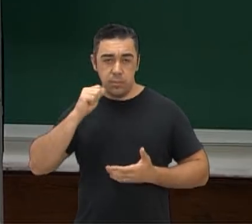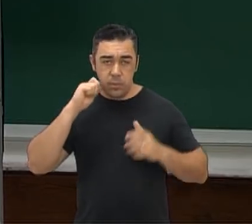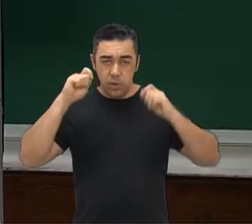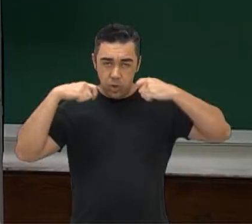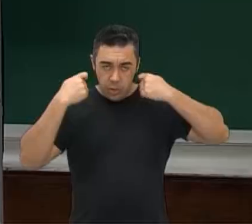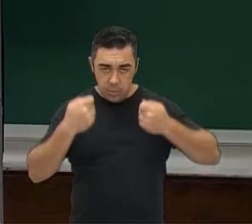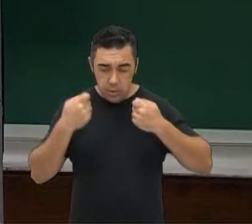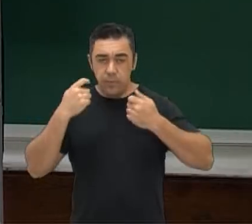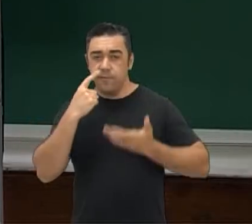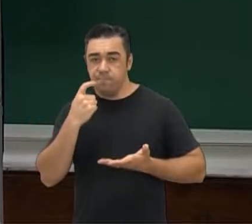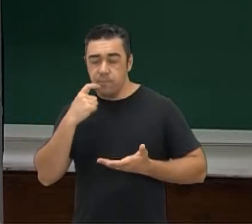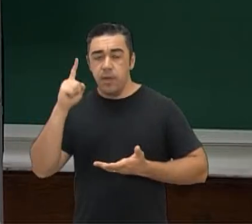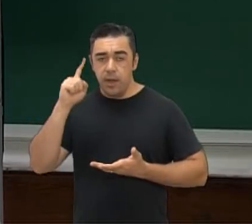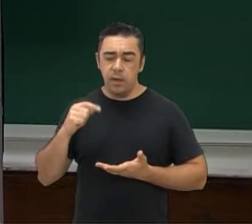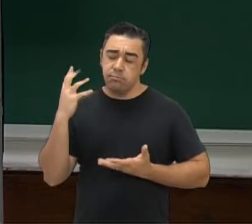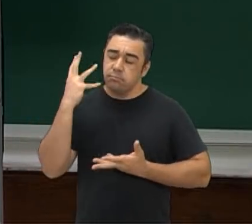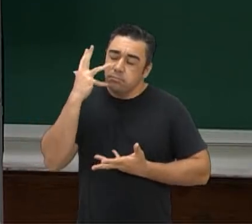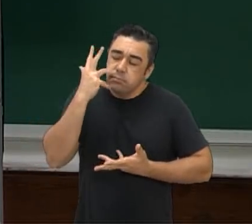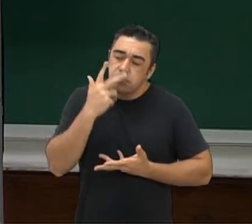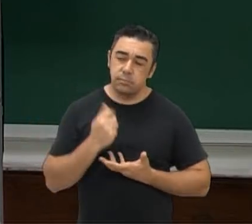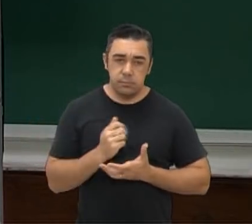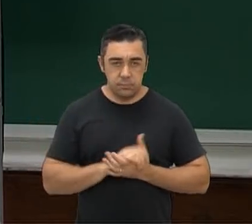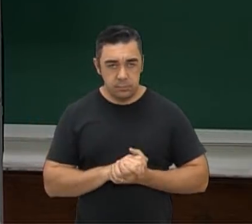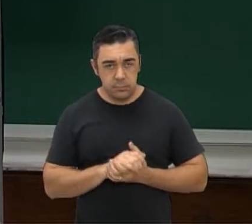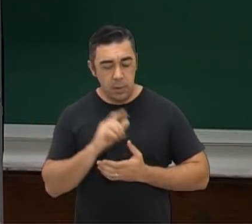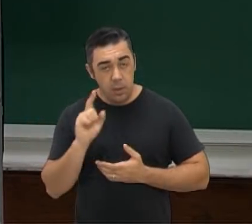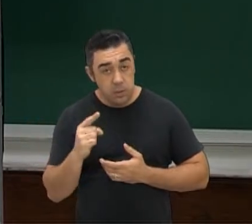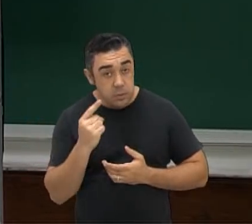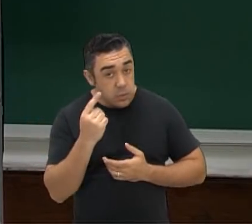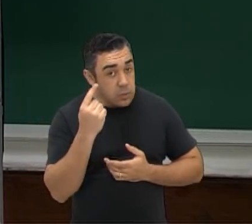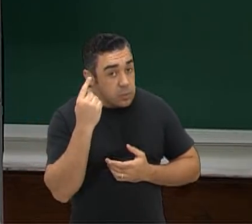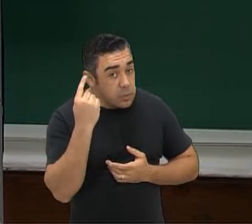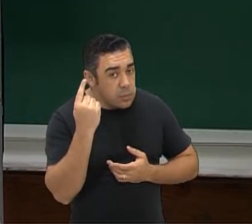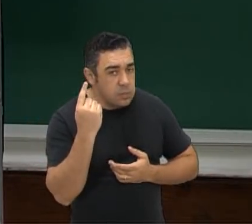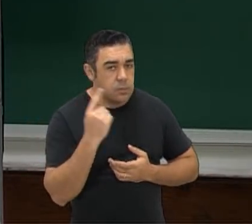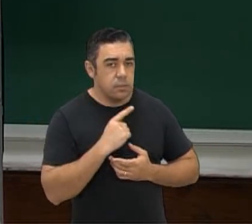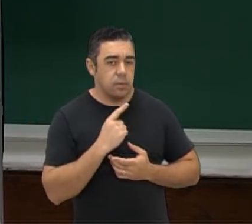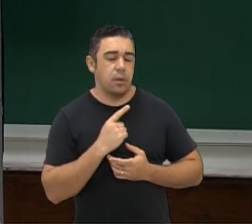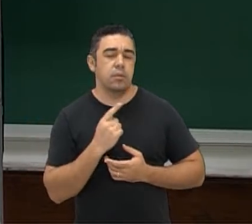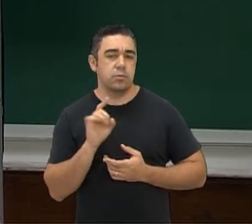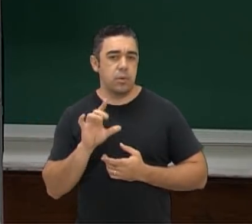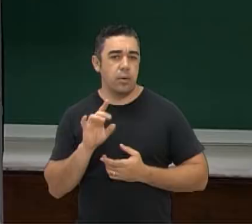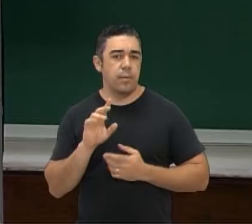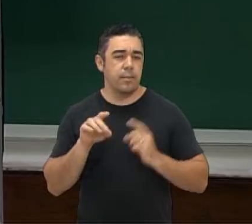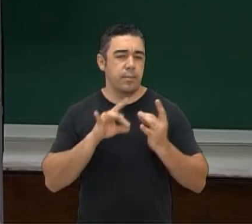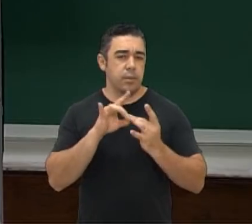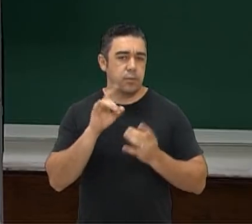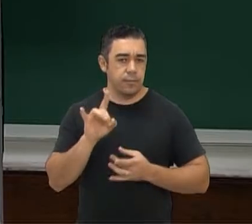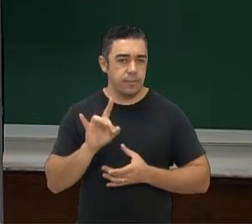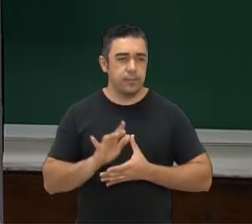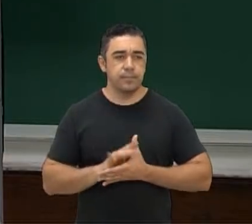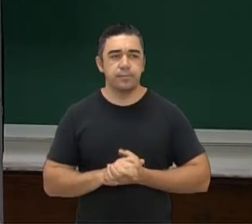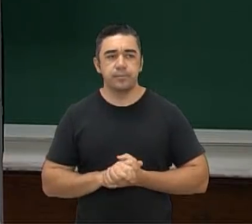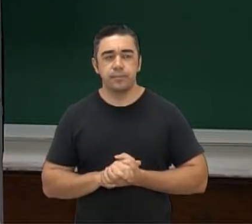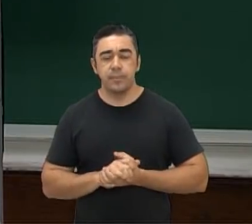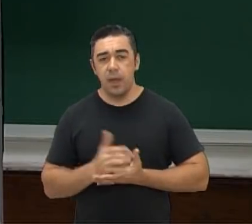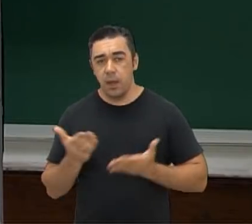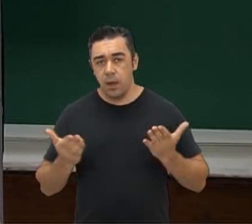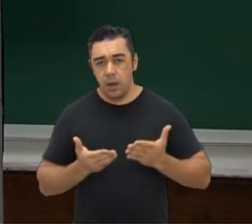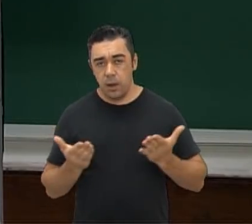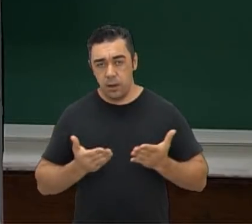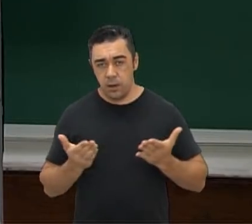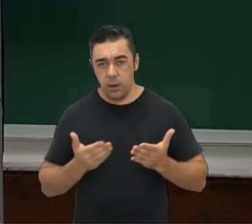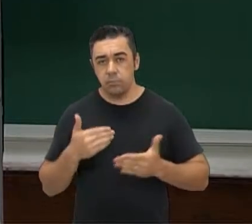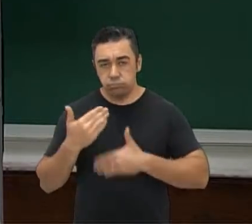muito encantador. Né? Estou me referindo a apenas um elemento e não a um conjunto de vários elementos, ok? Vamos agora fazer